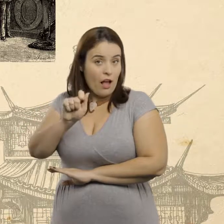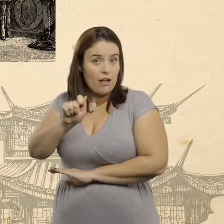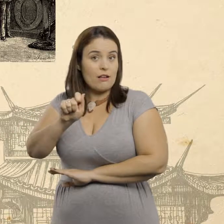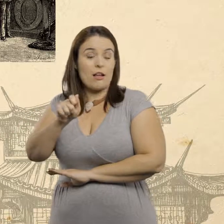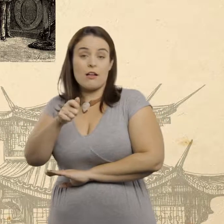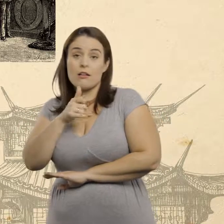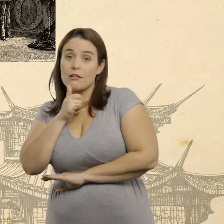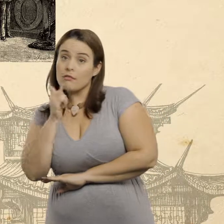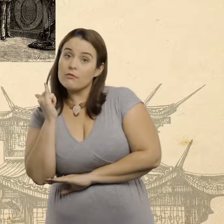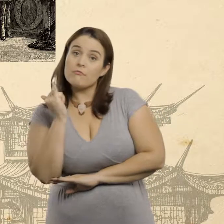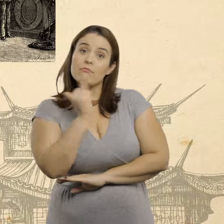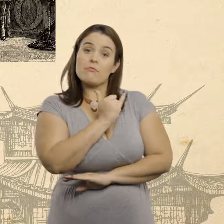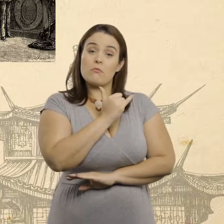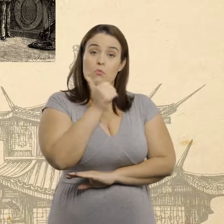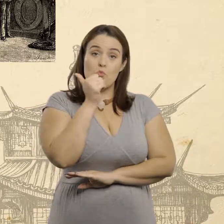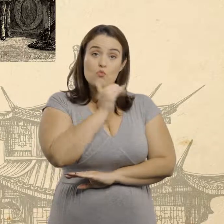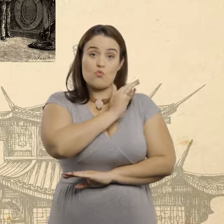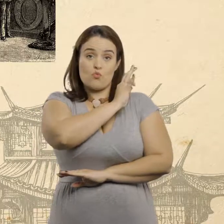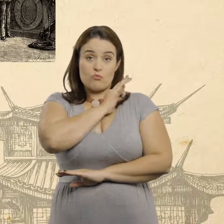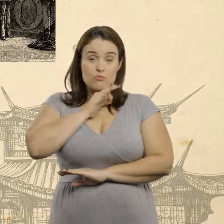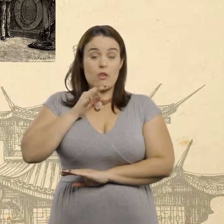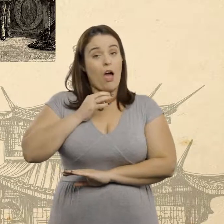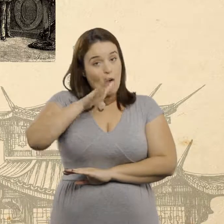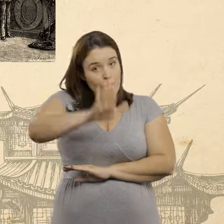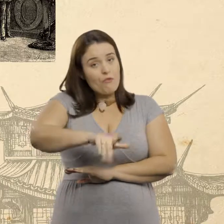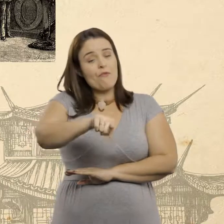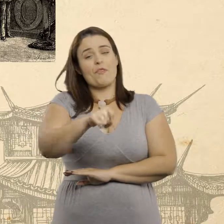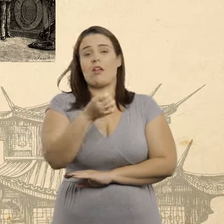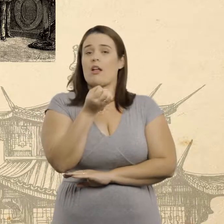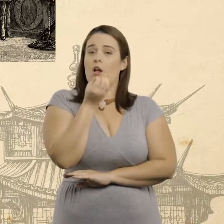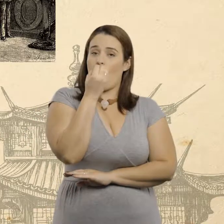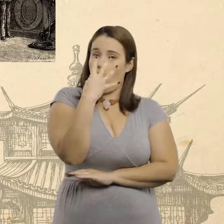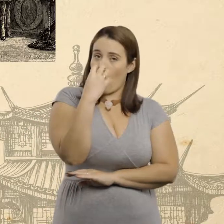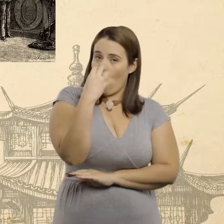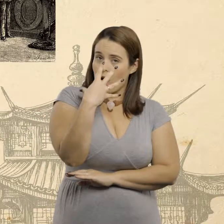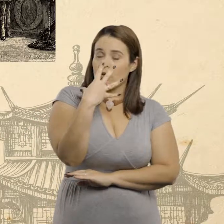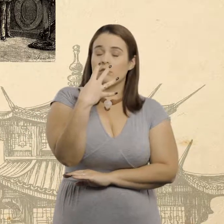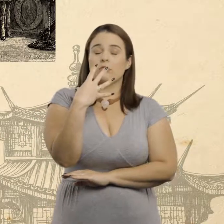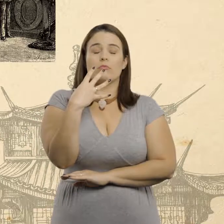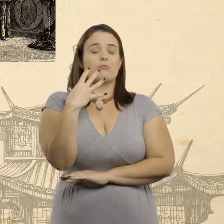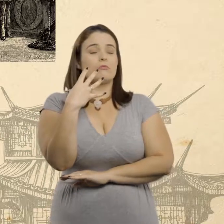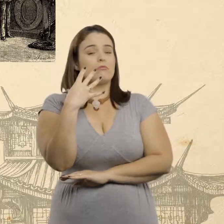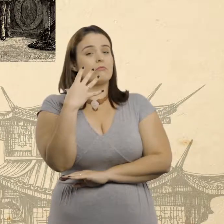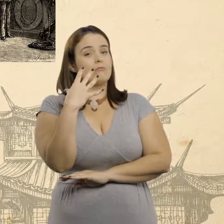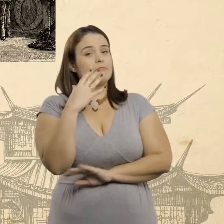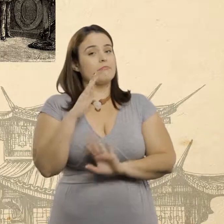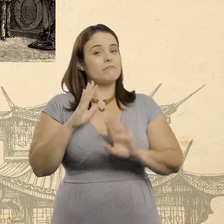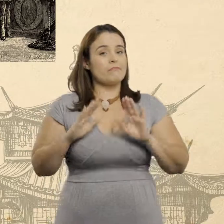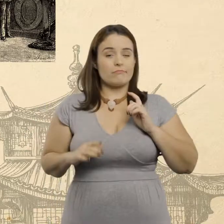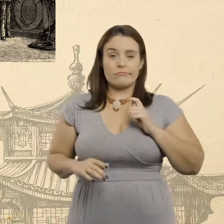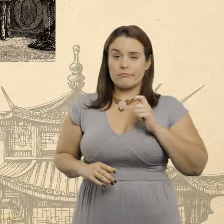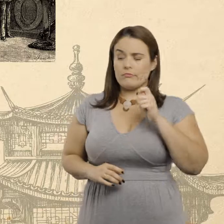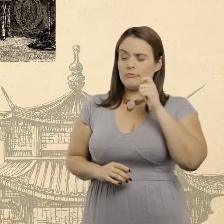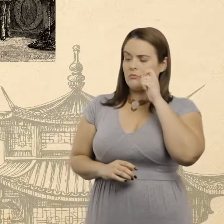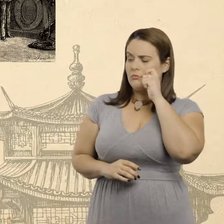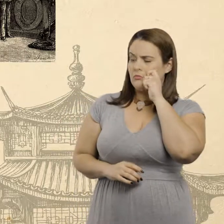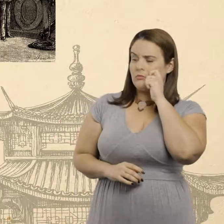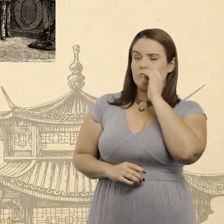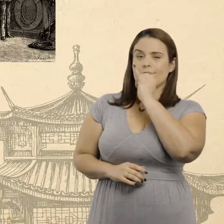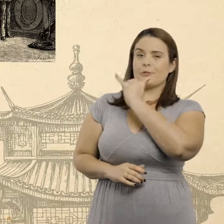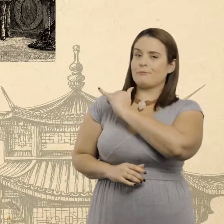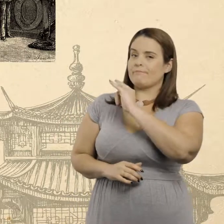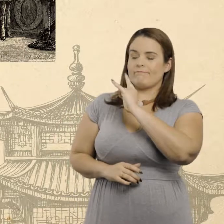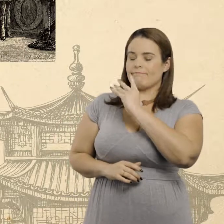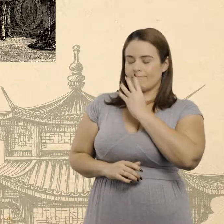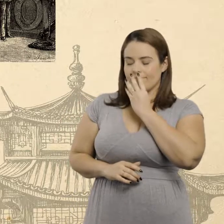Passepartout contou para o detetive Fix que a jovem Aouda ficaria em Hong Kong. O detetive Fix não disse para